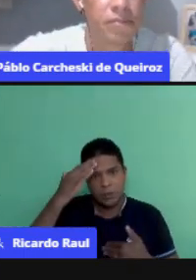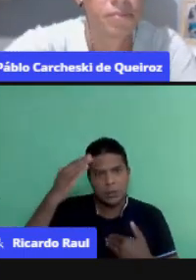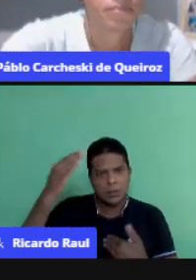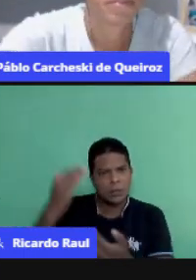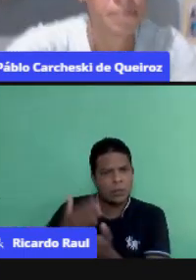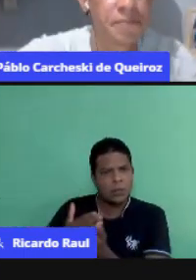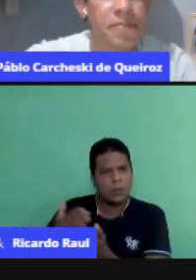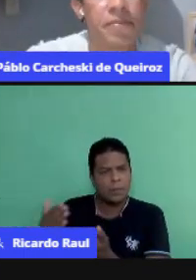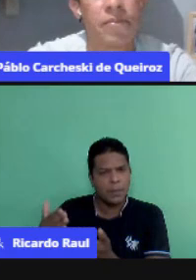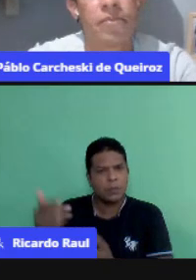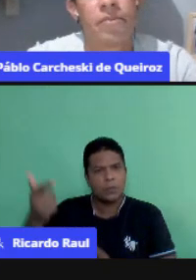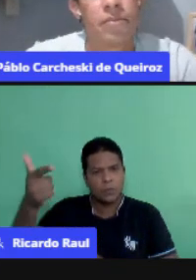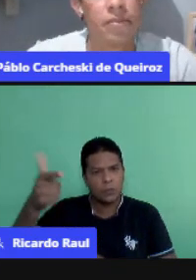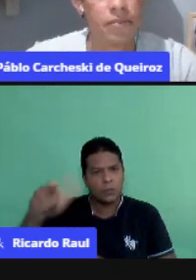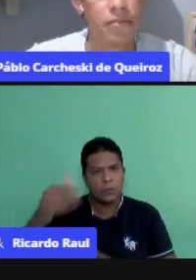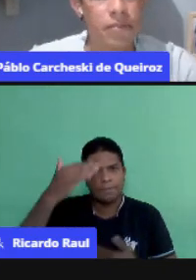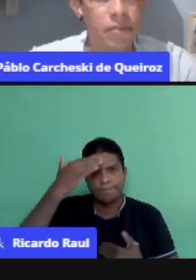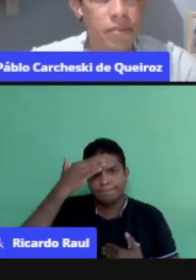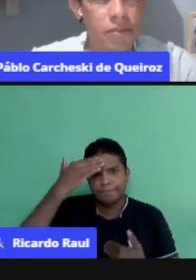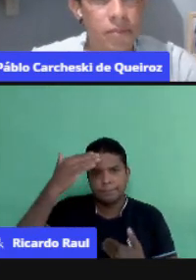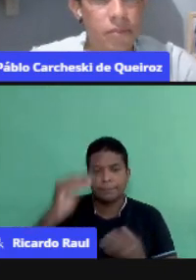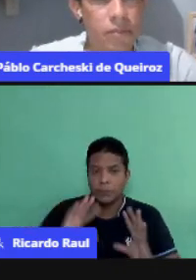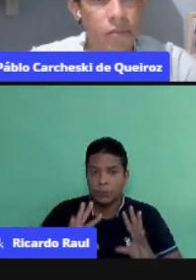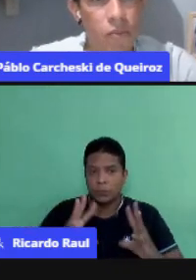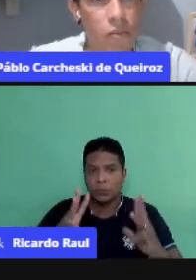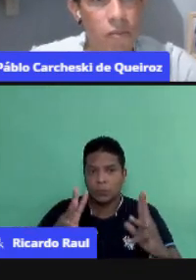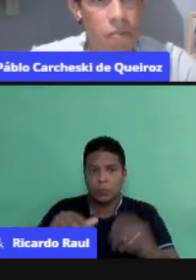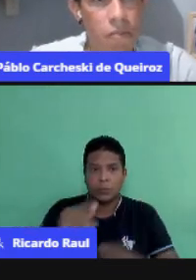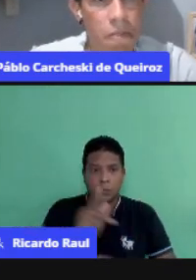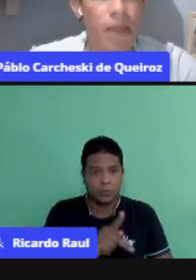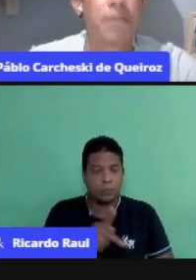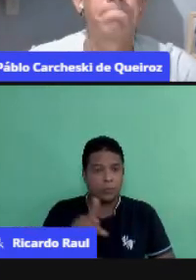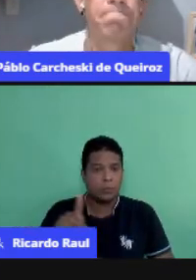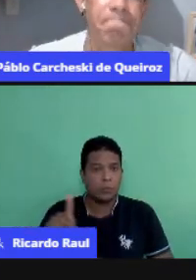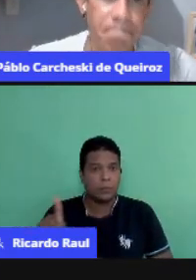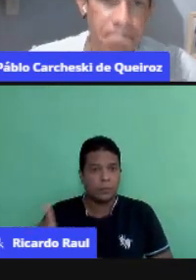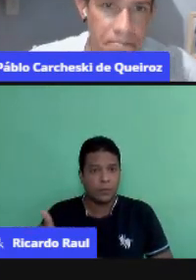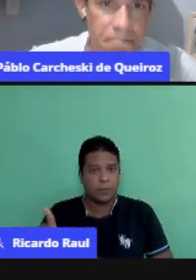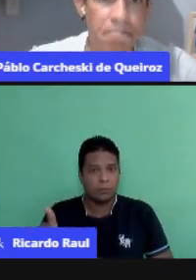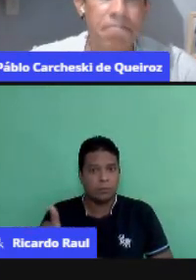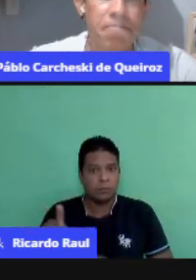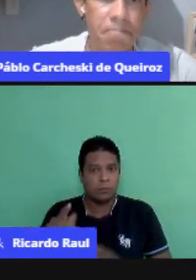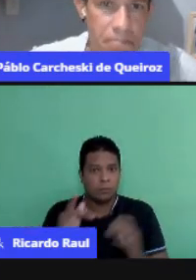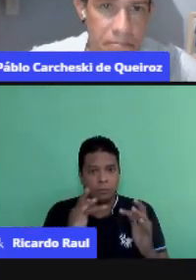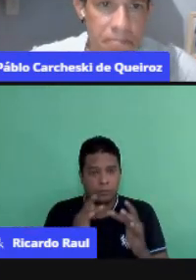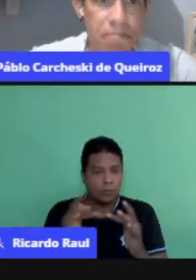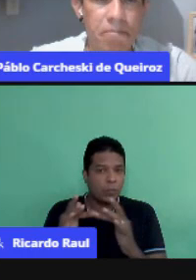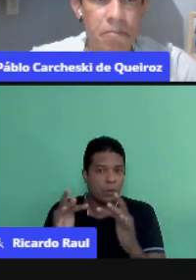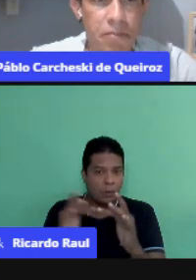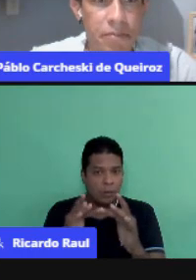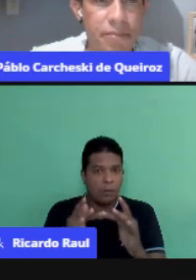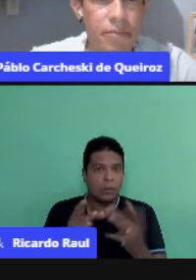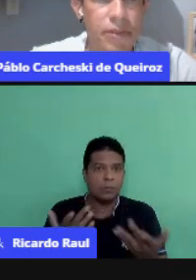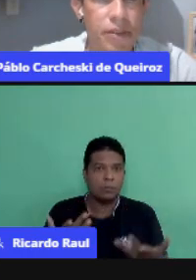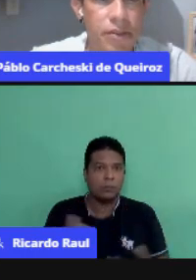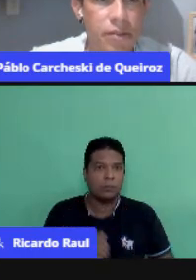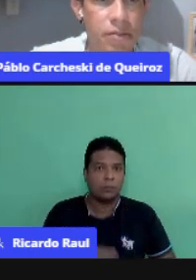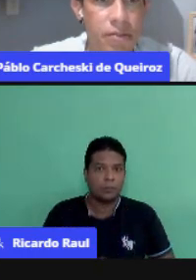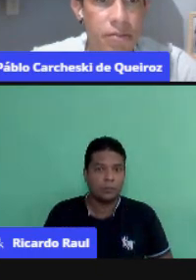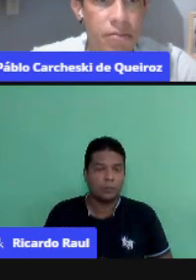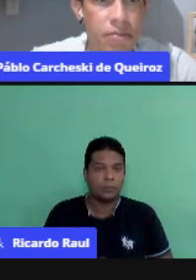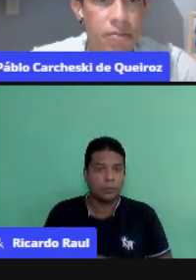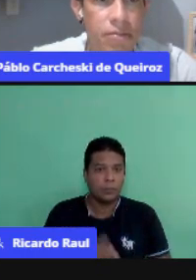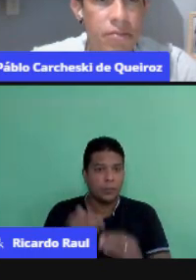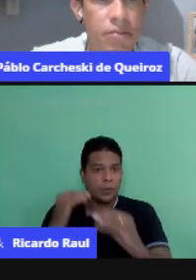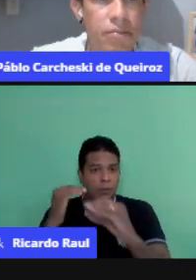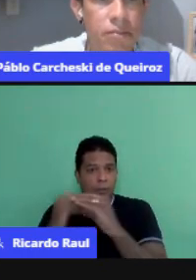início, mas eu volto a agradecer aqui, todos aqueles professores que entraram em contato com nós, conosco, assim que recebeu